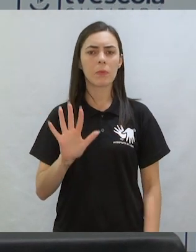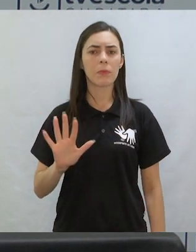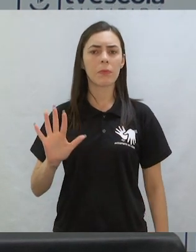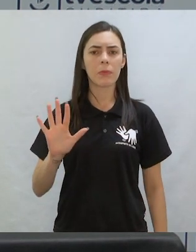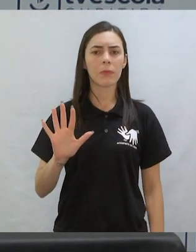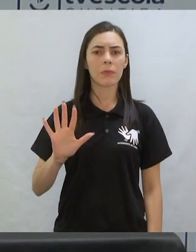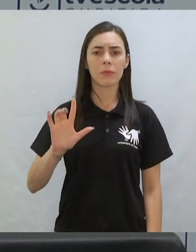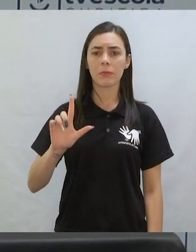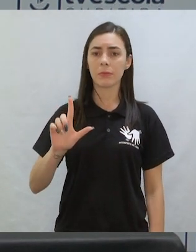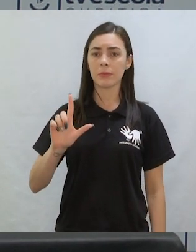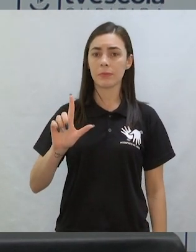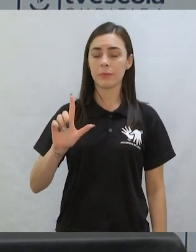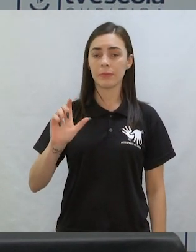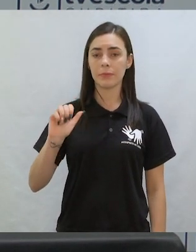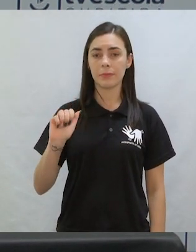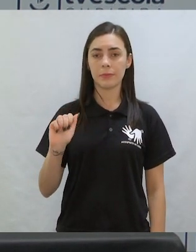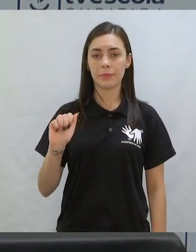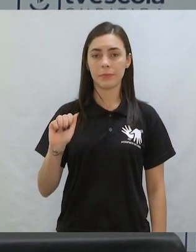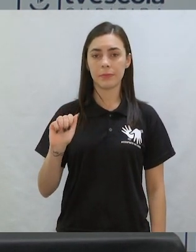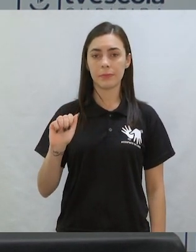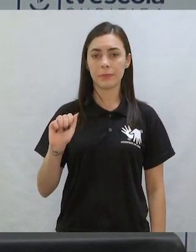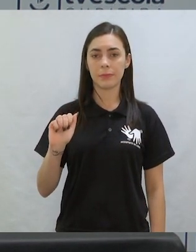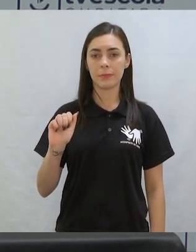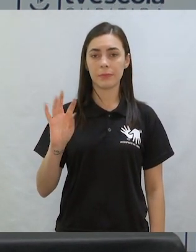aquela imagem? É uma